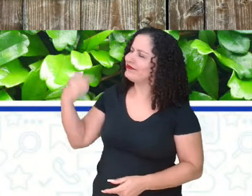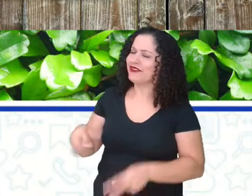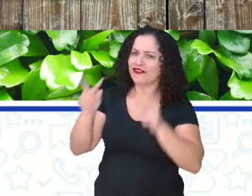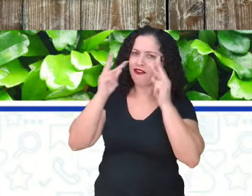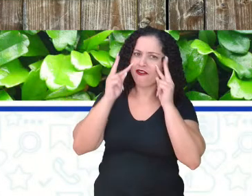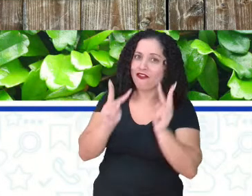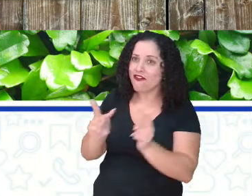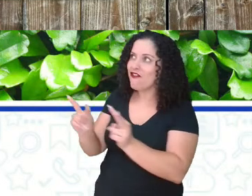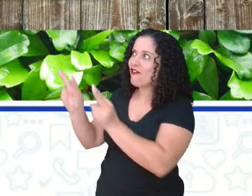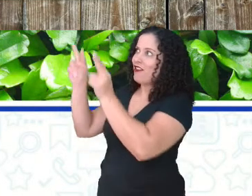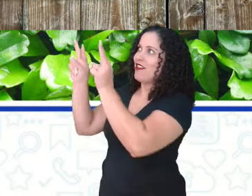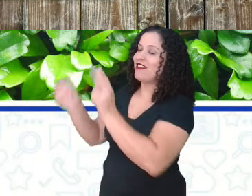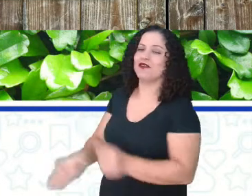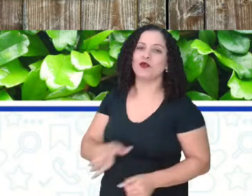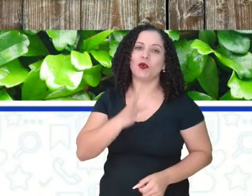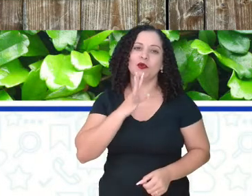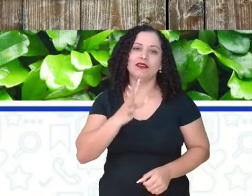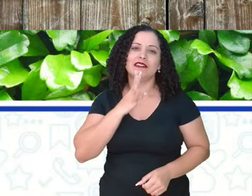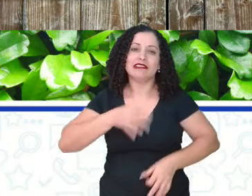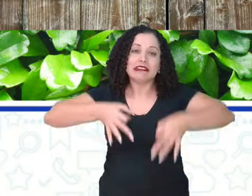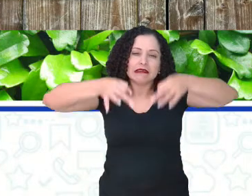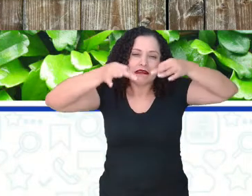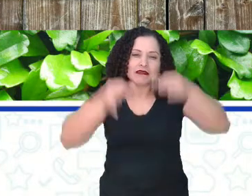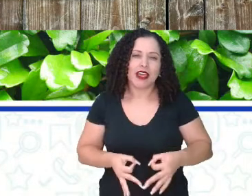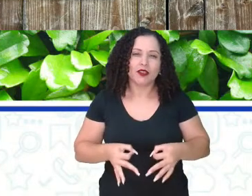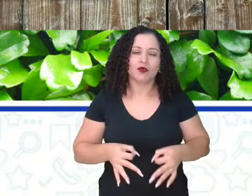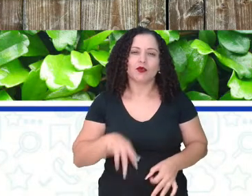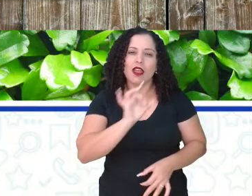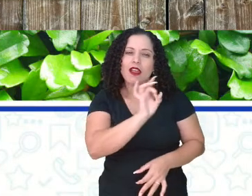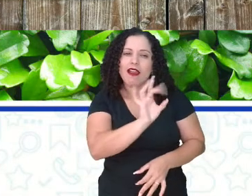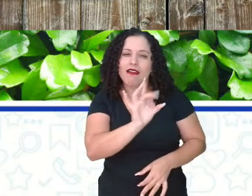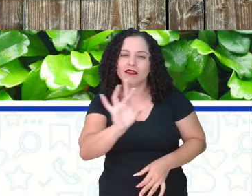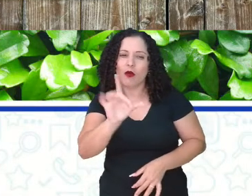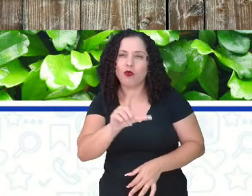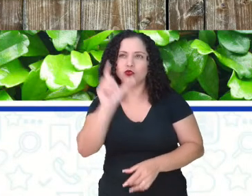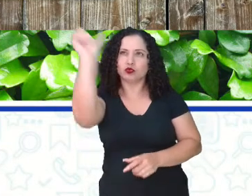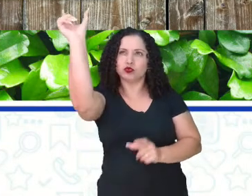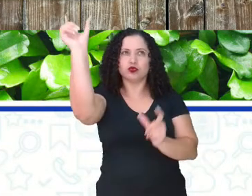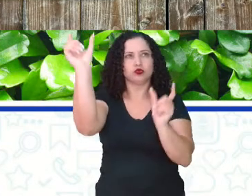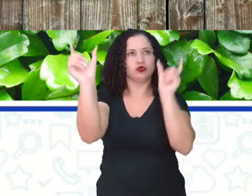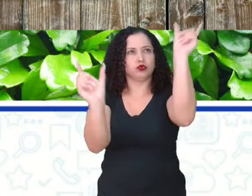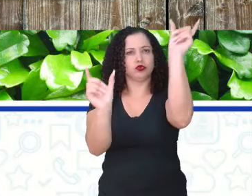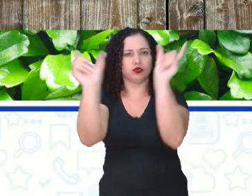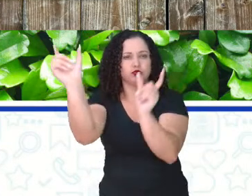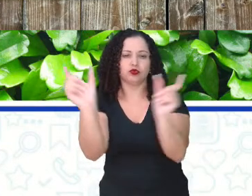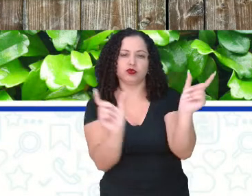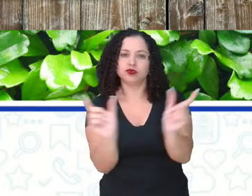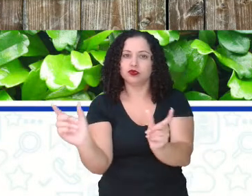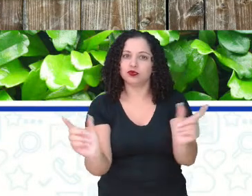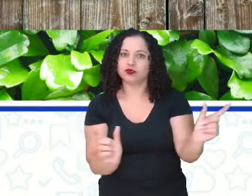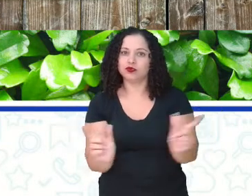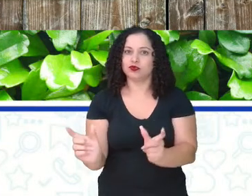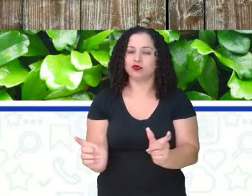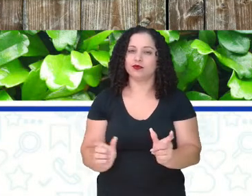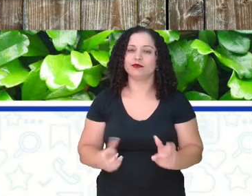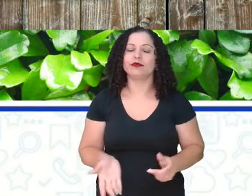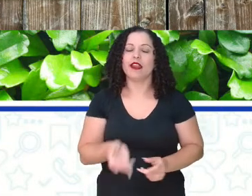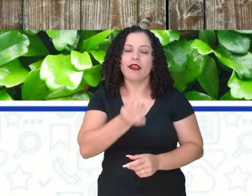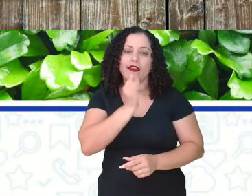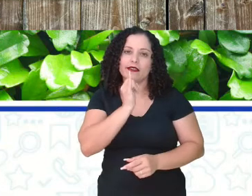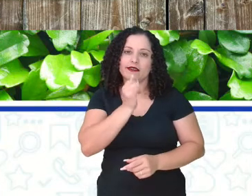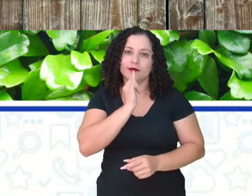em cada momento o que é que eu vou usar. Vamos ver aqui uma situação hipotética. Alguém pergunta